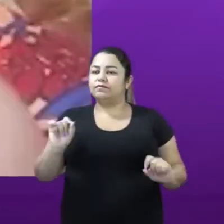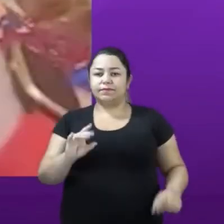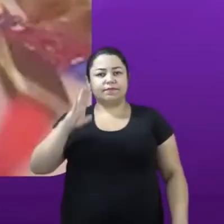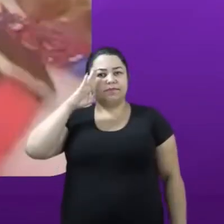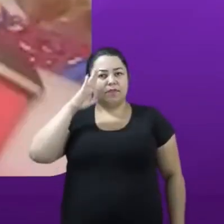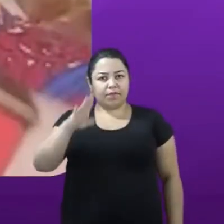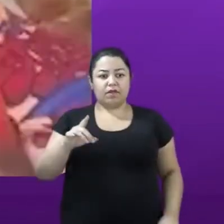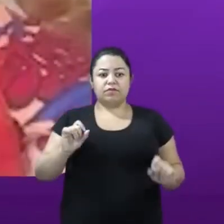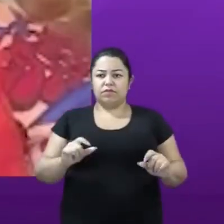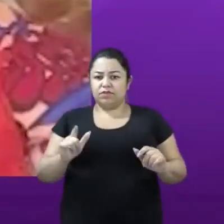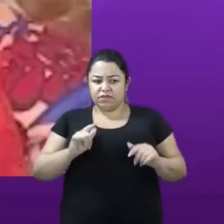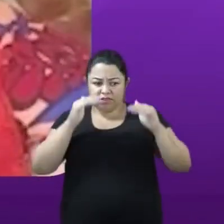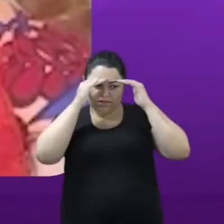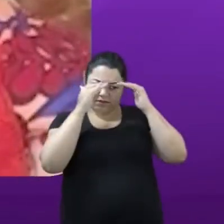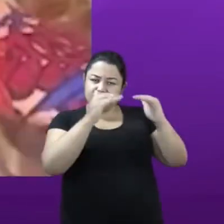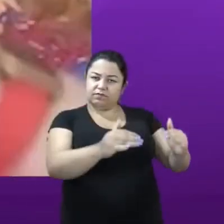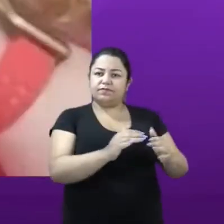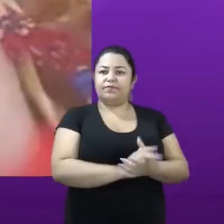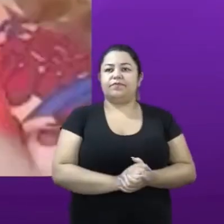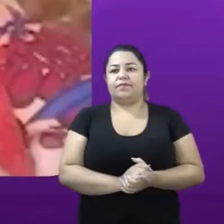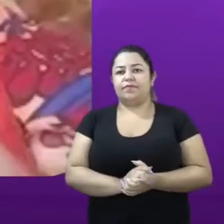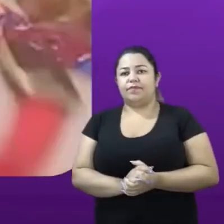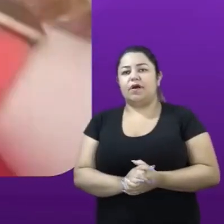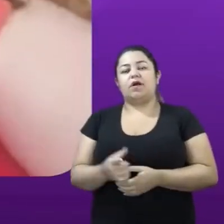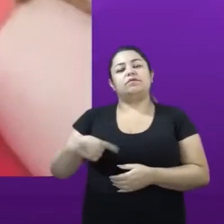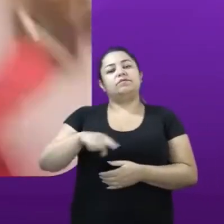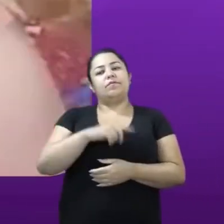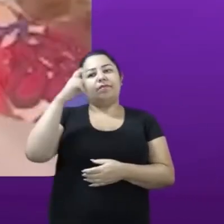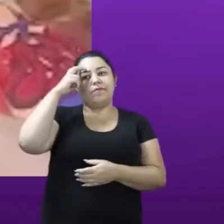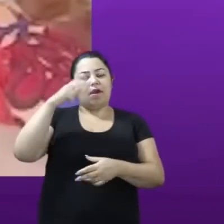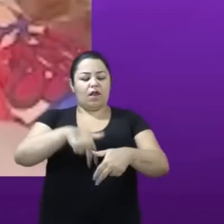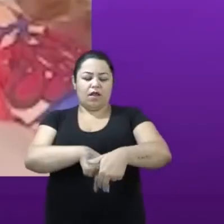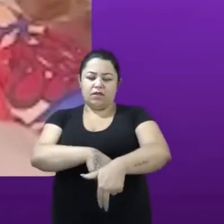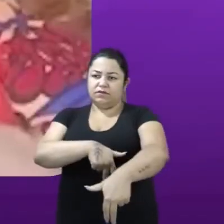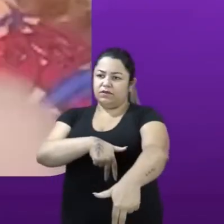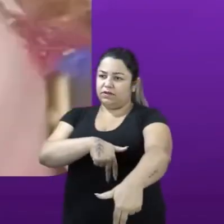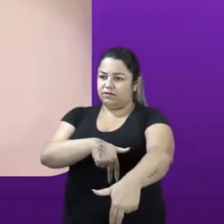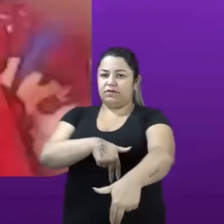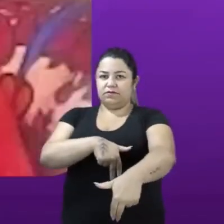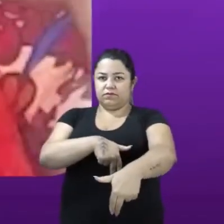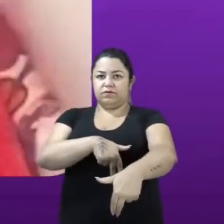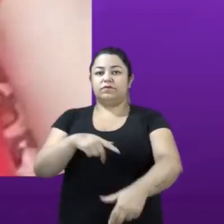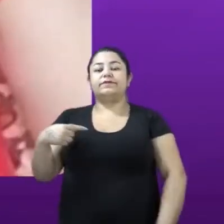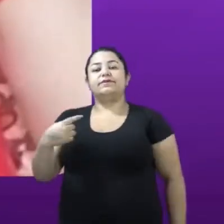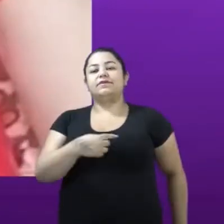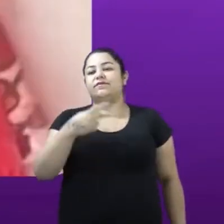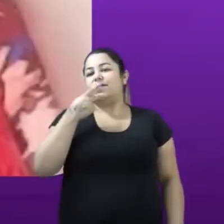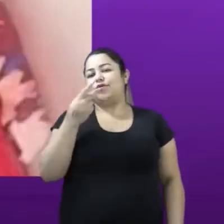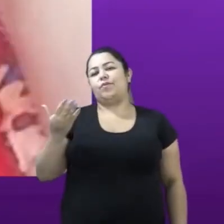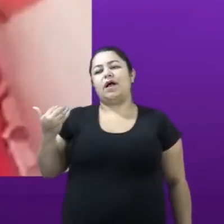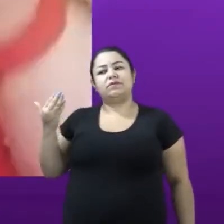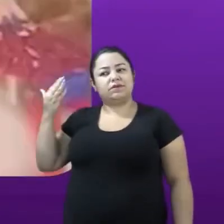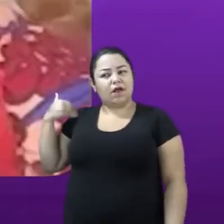principal aí é nós sermos respeitados, a nossa cultura, a nossa ancestralidade. Nós falamos de passado,